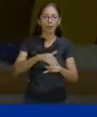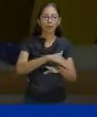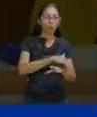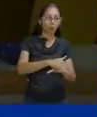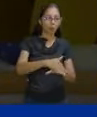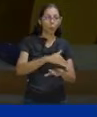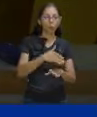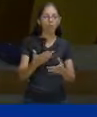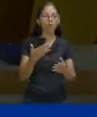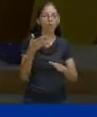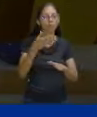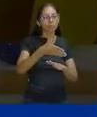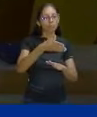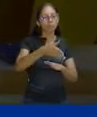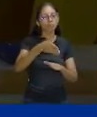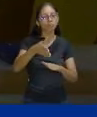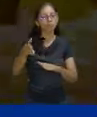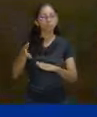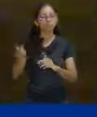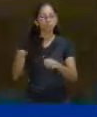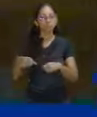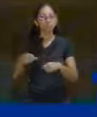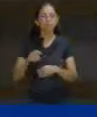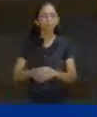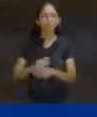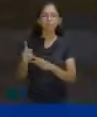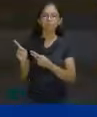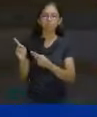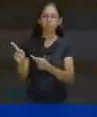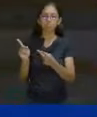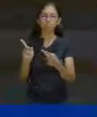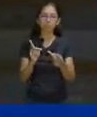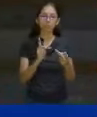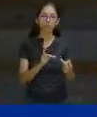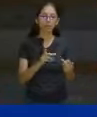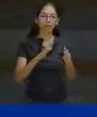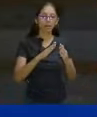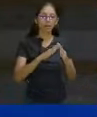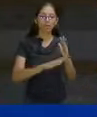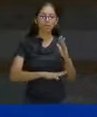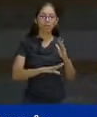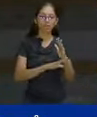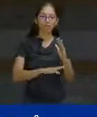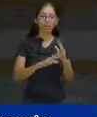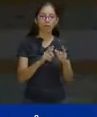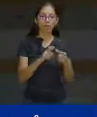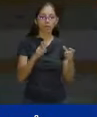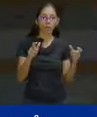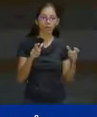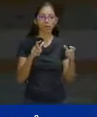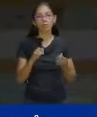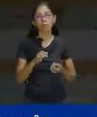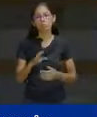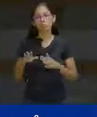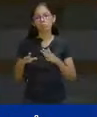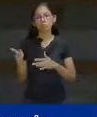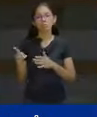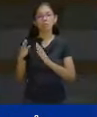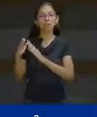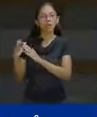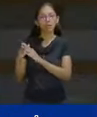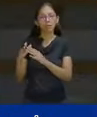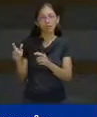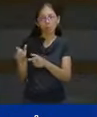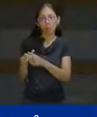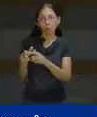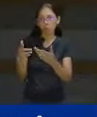em penetrar em locais que a parte escrita, né, essa parte desse material de campanha onde tem chegada, mas também